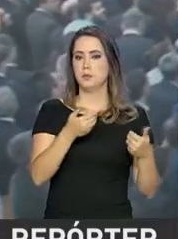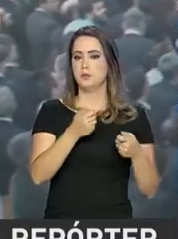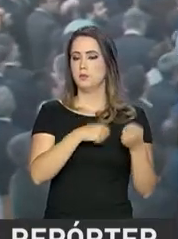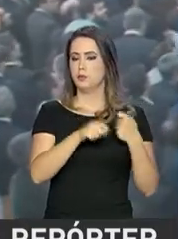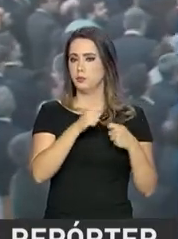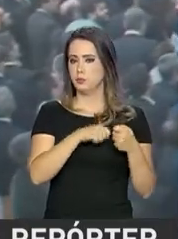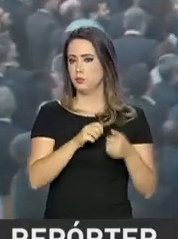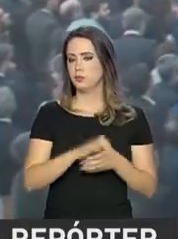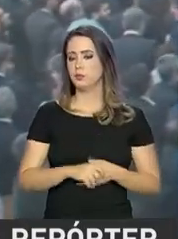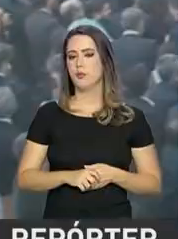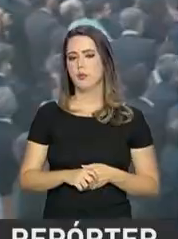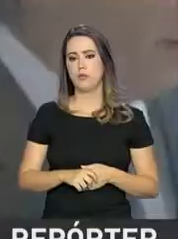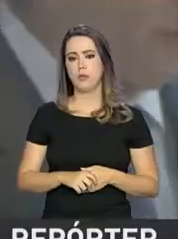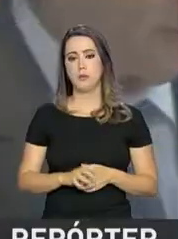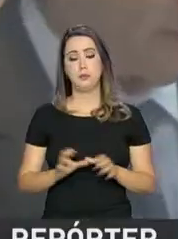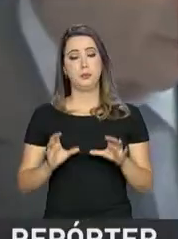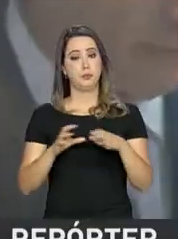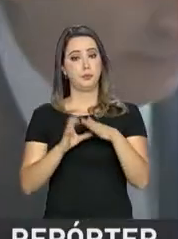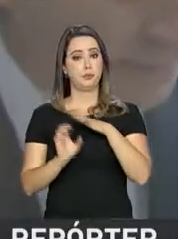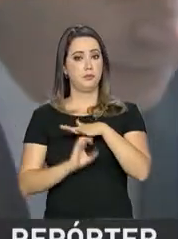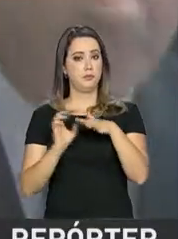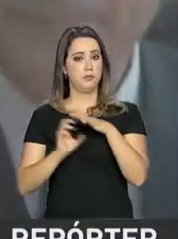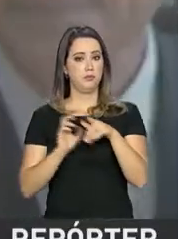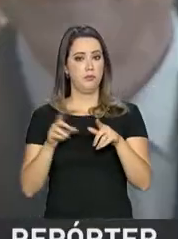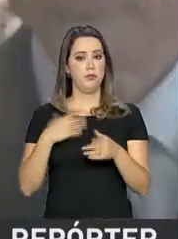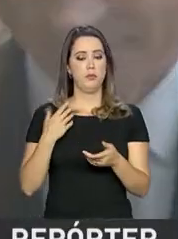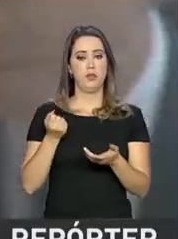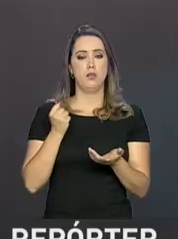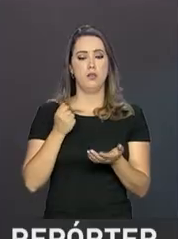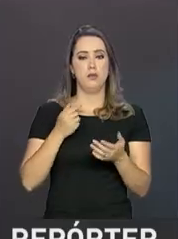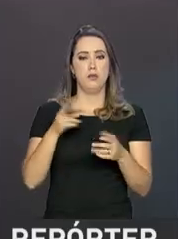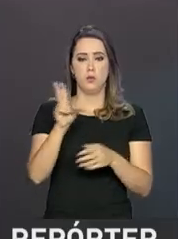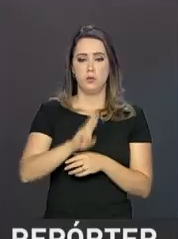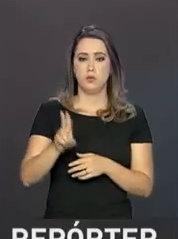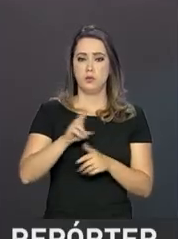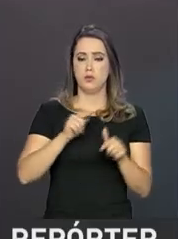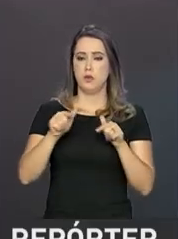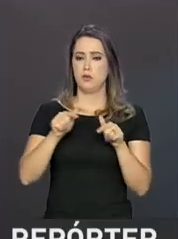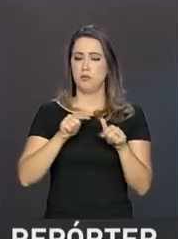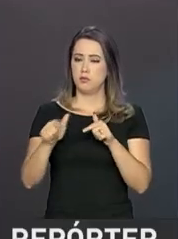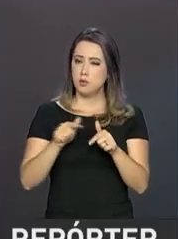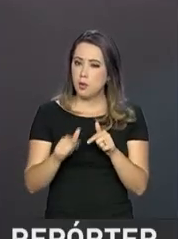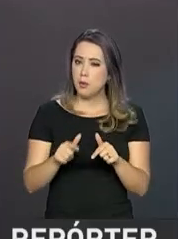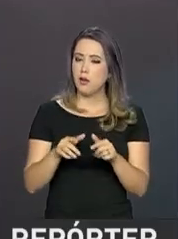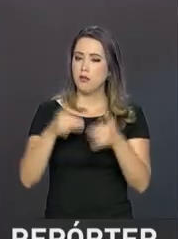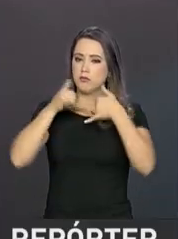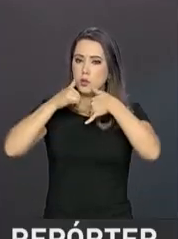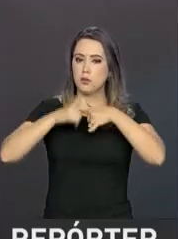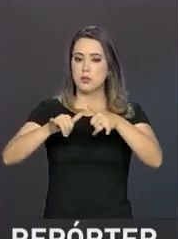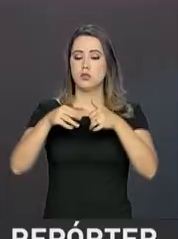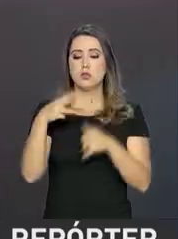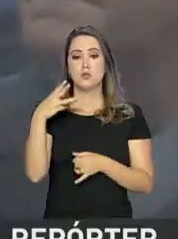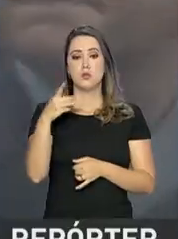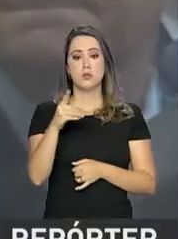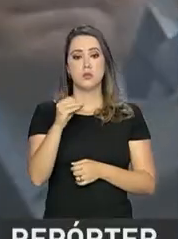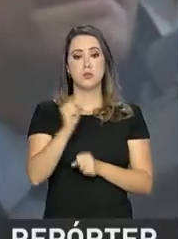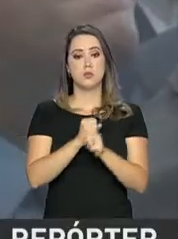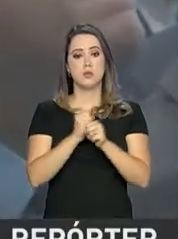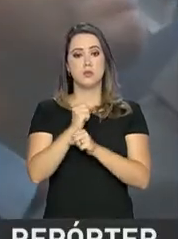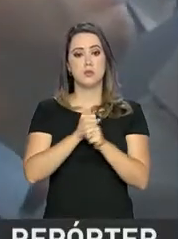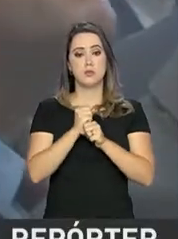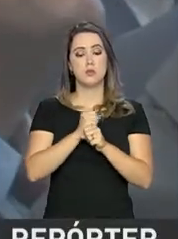do brasil e do exterior vão explorar os serviços por 30 anos e executar os projetos em até